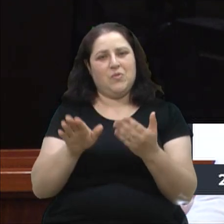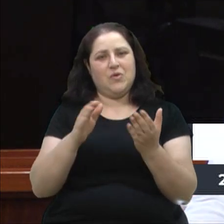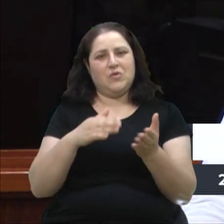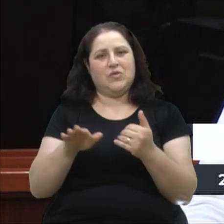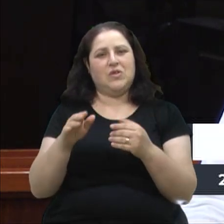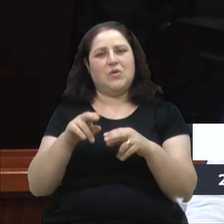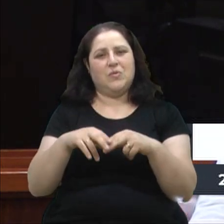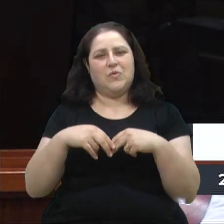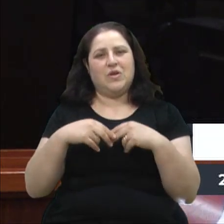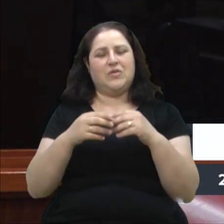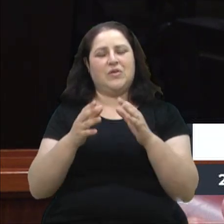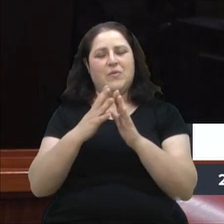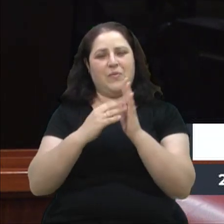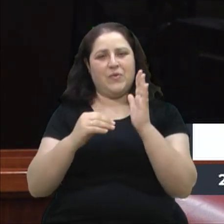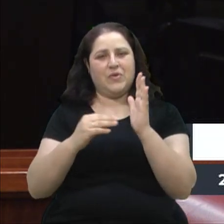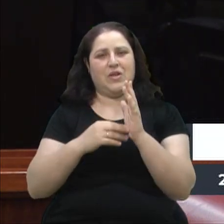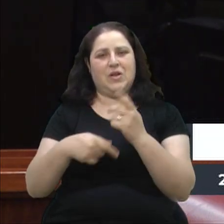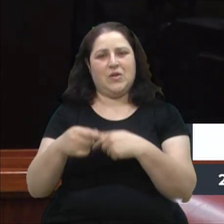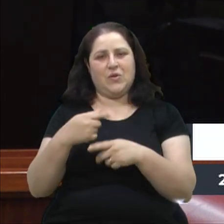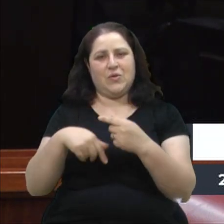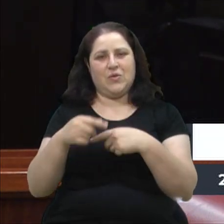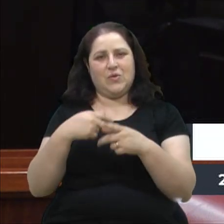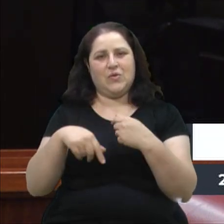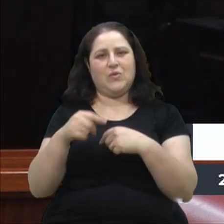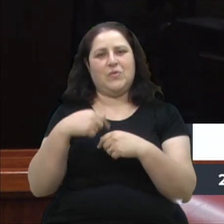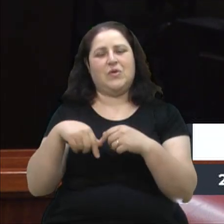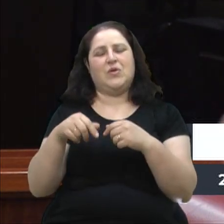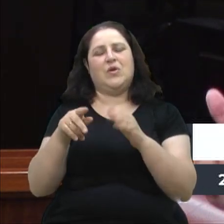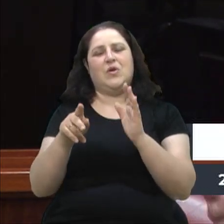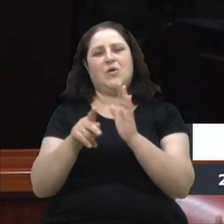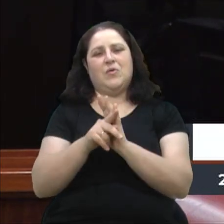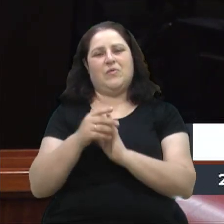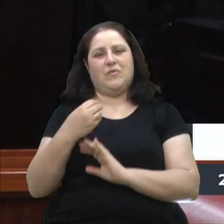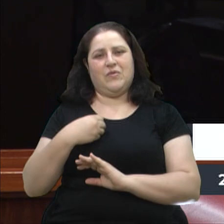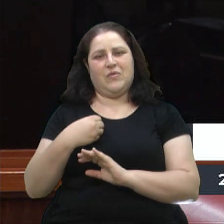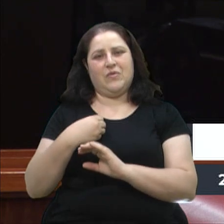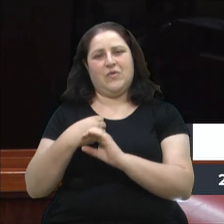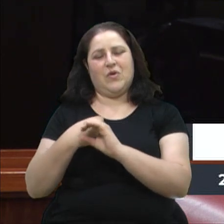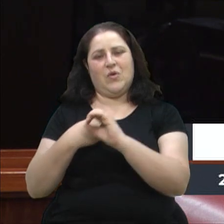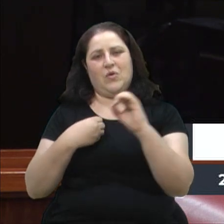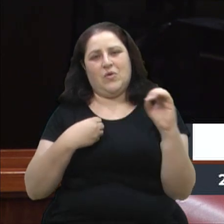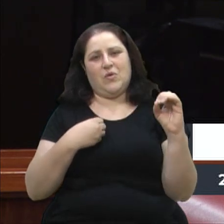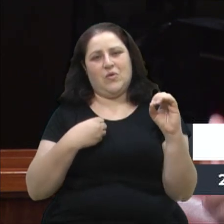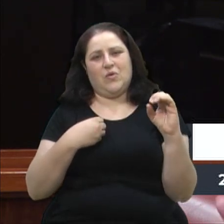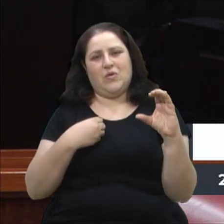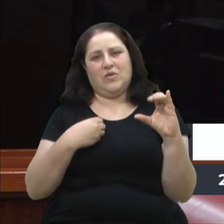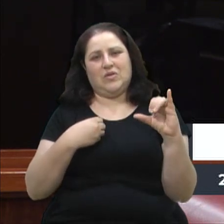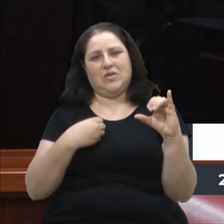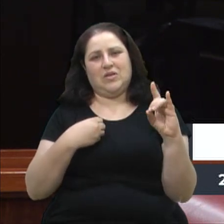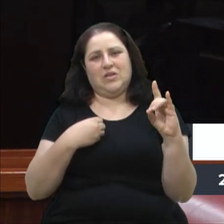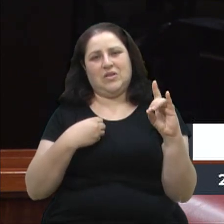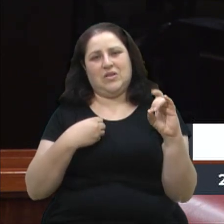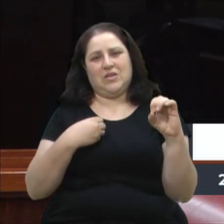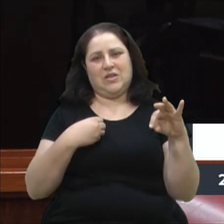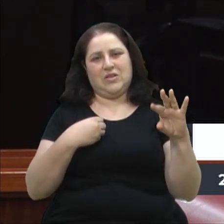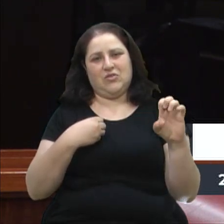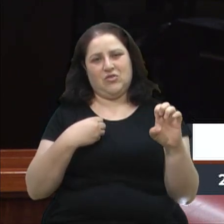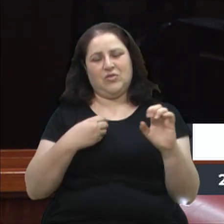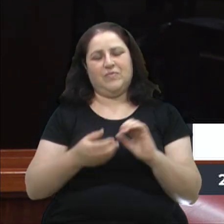modelo econômico vigente no Ocidente. E nós avançamos e avançamos muito em políticas ambientais,